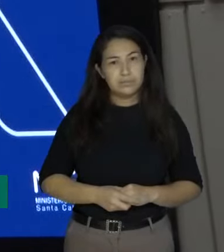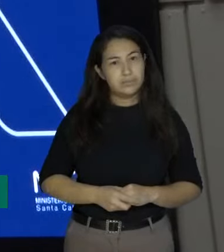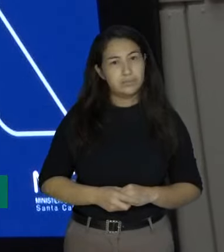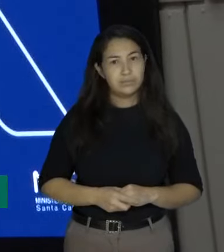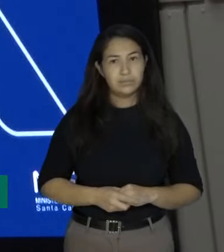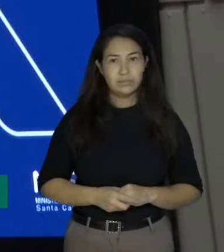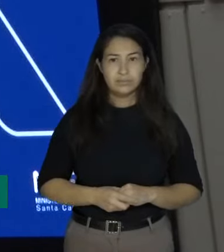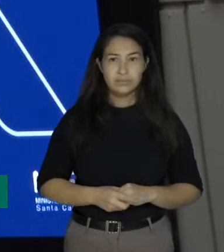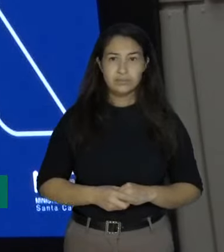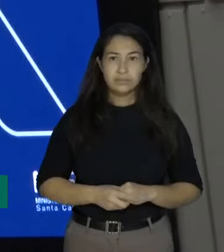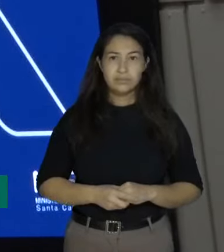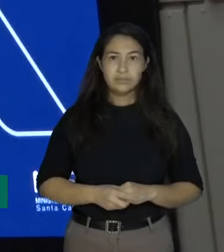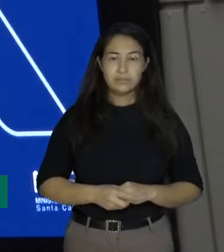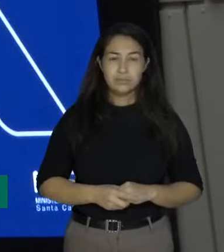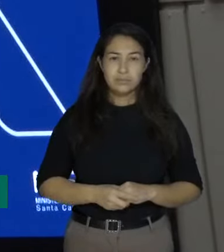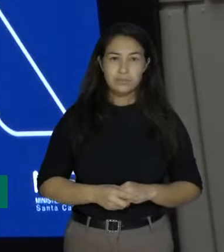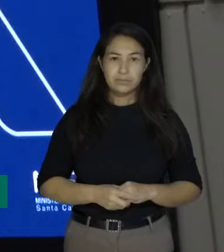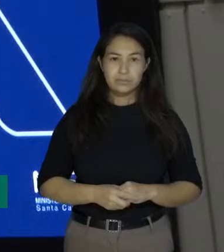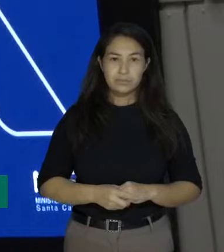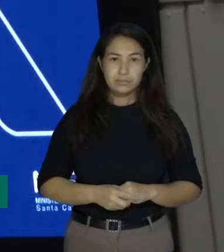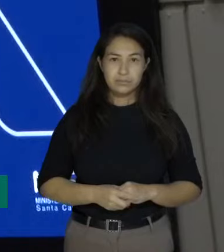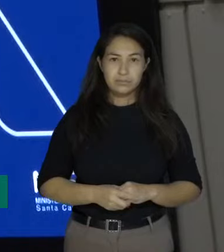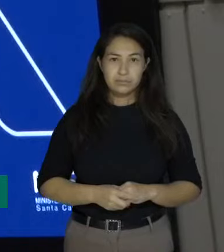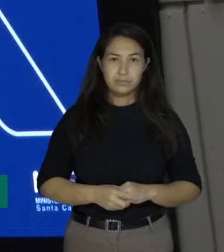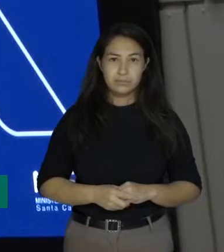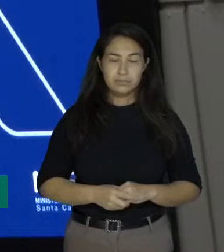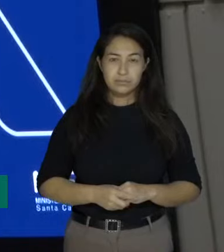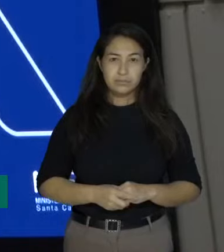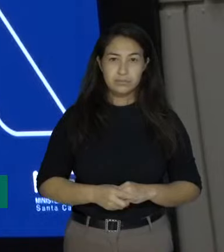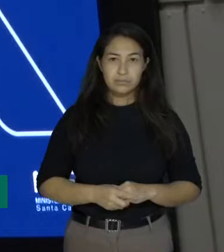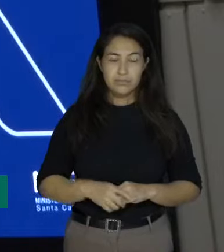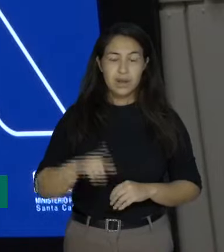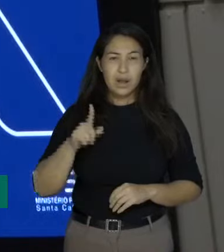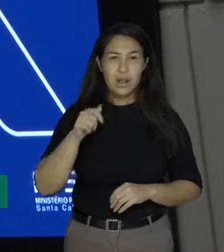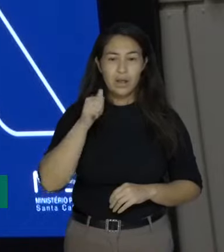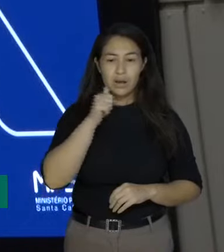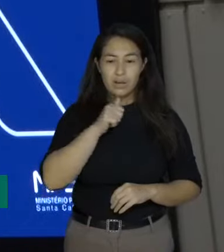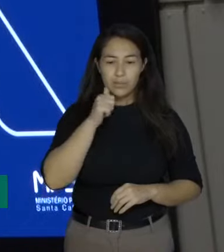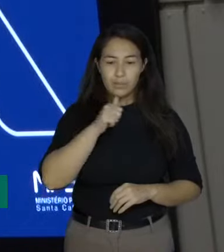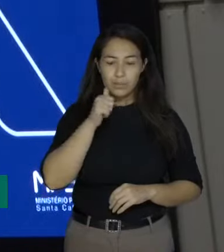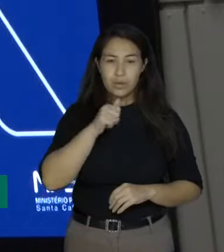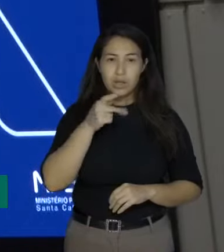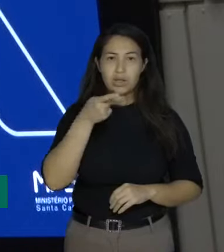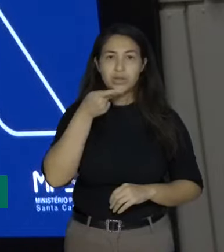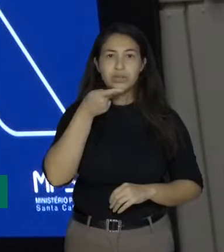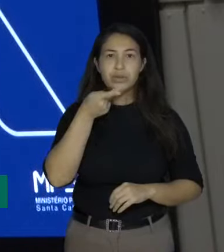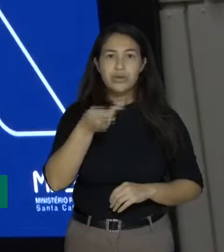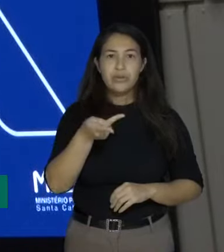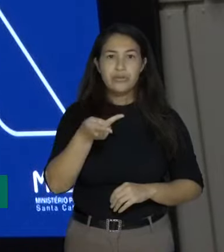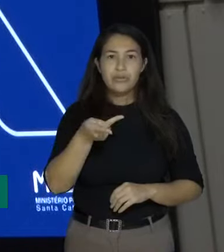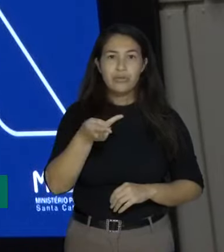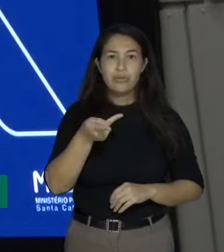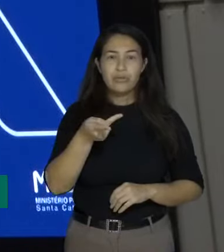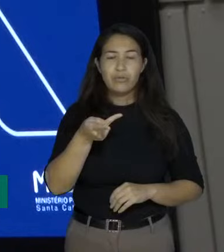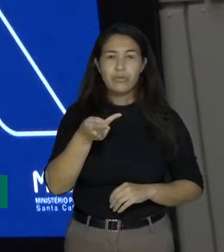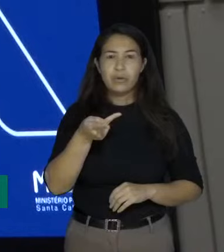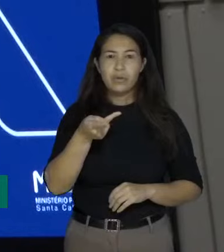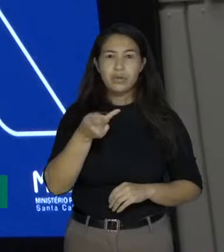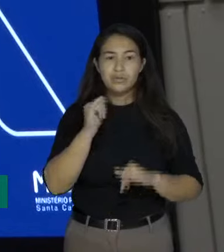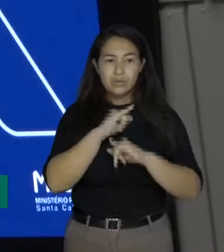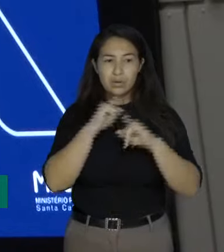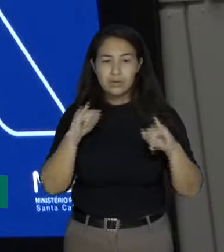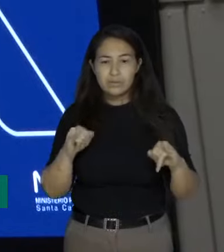por favor tem como você me atender agora eu tô passando nesse momento para uma situação desde ontem de violência assim